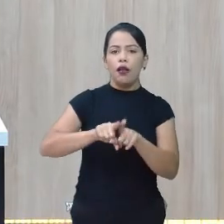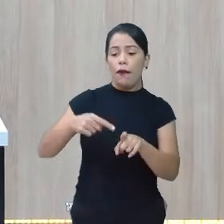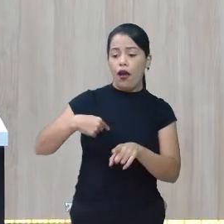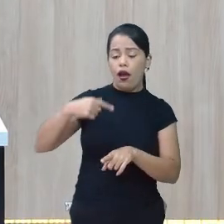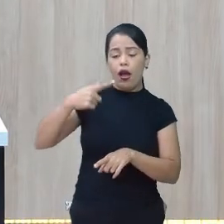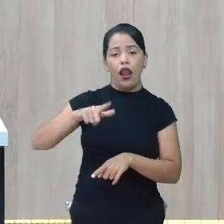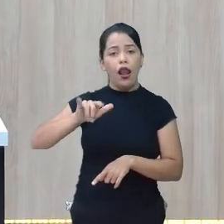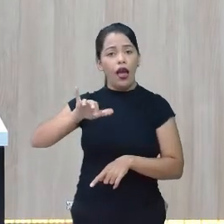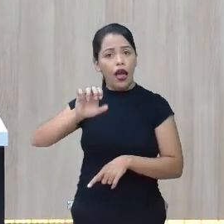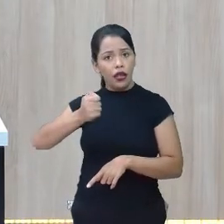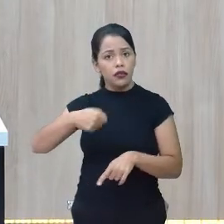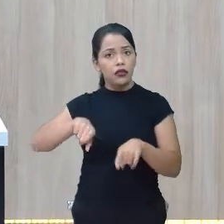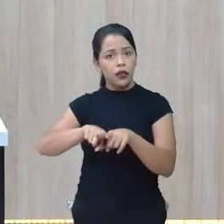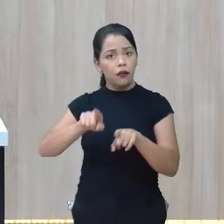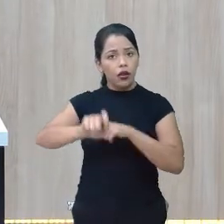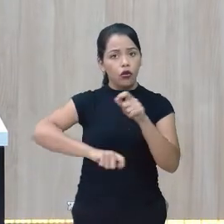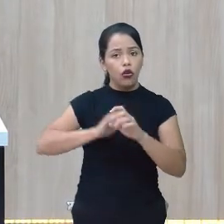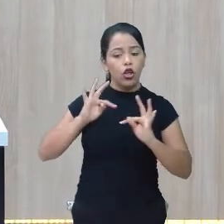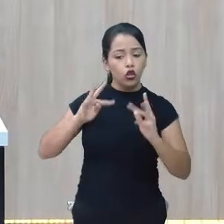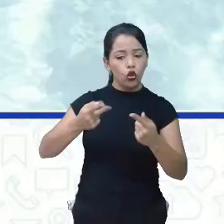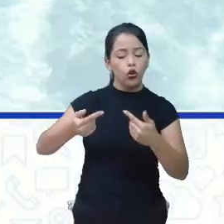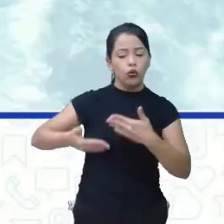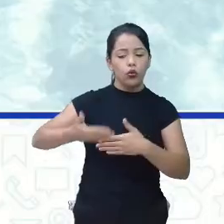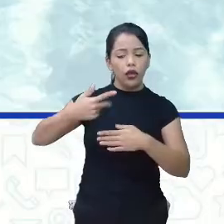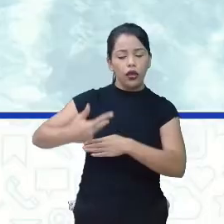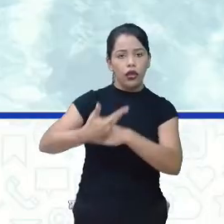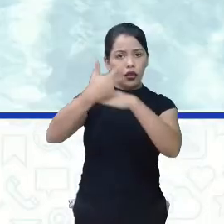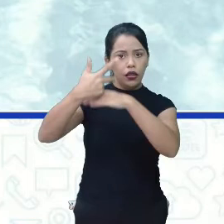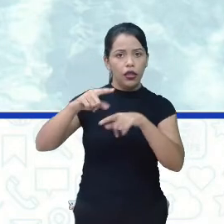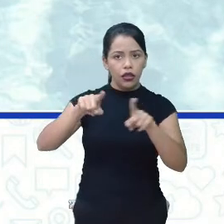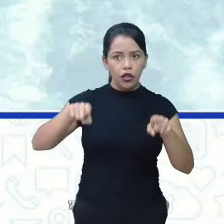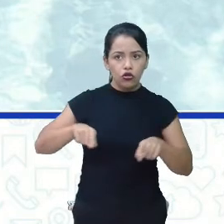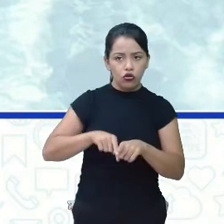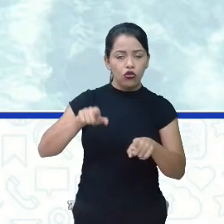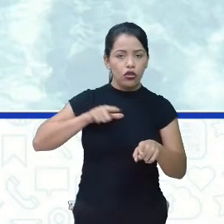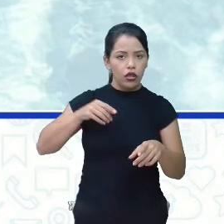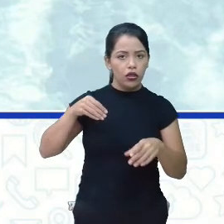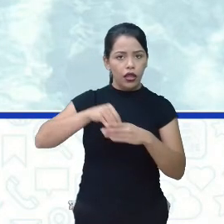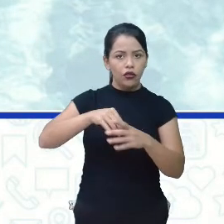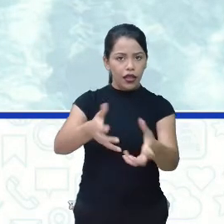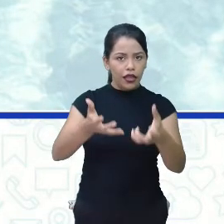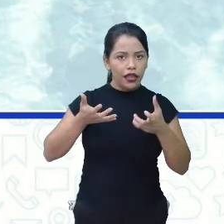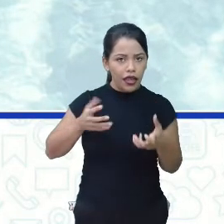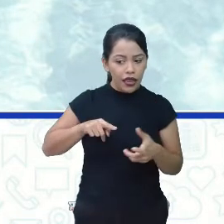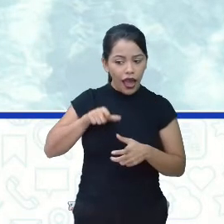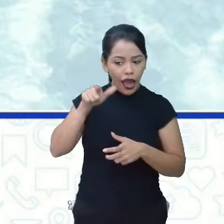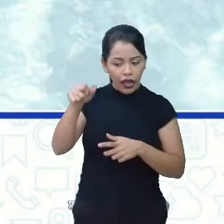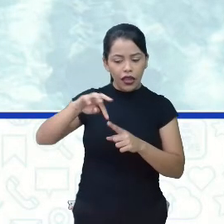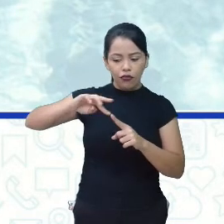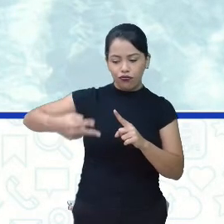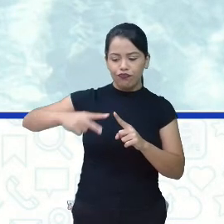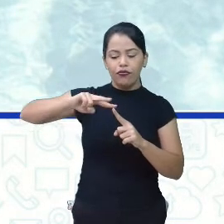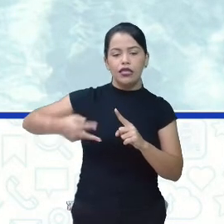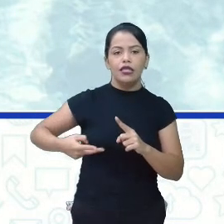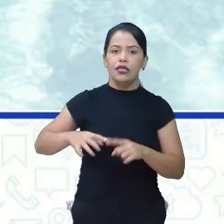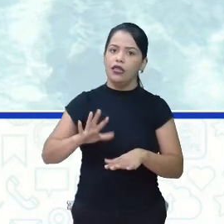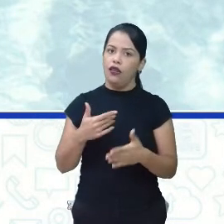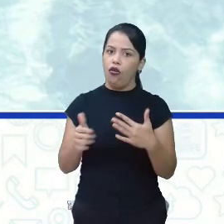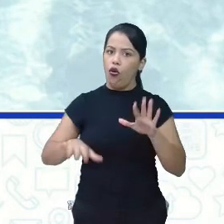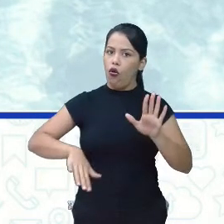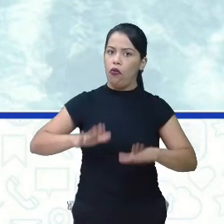Laisa, queria estar nesse momento, era uma piscina, não é verdade, gente? Independente se seja ela cavada no